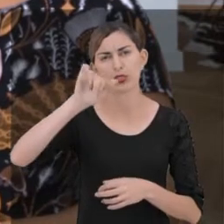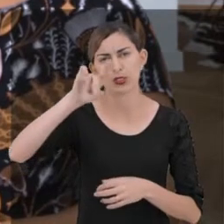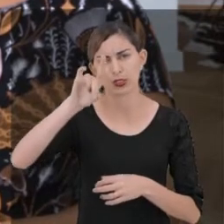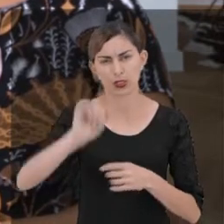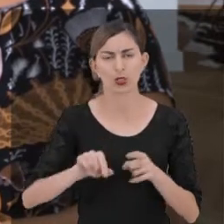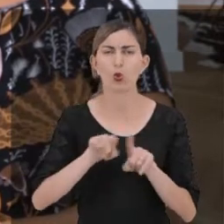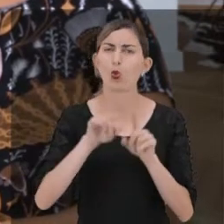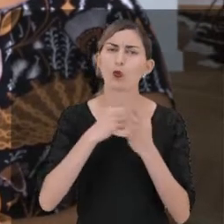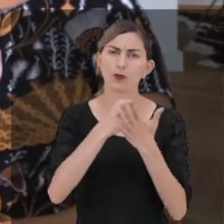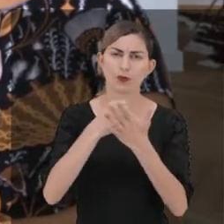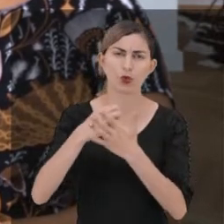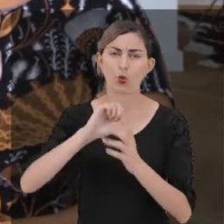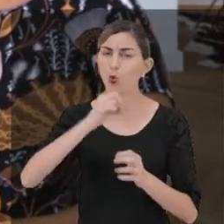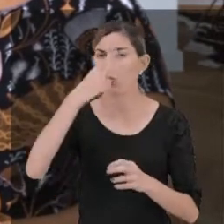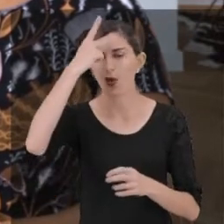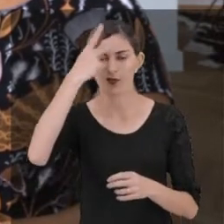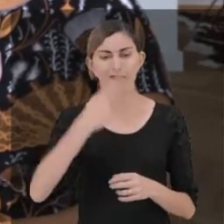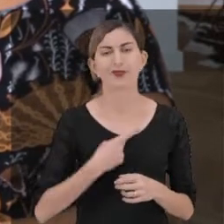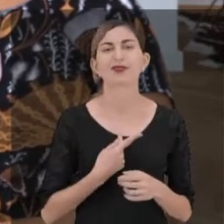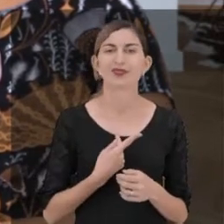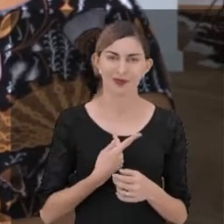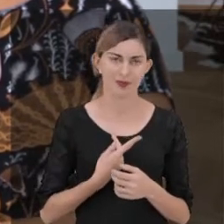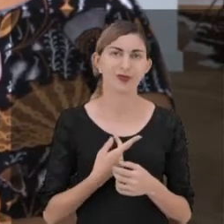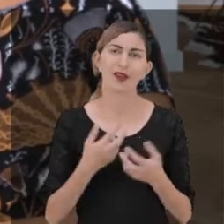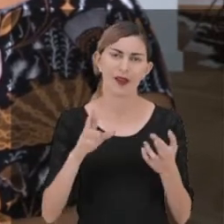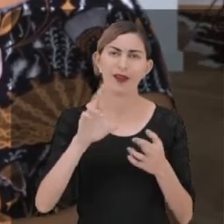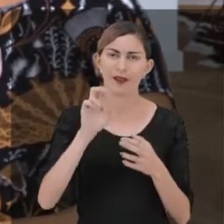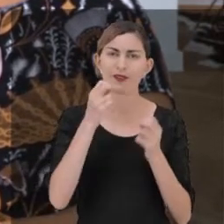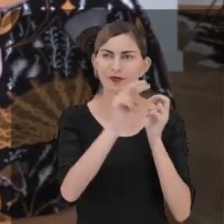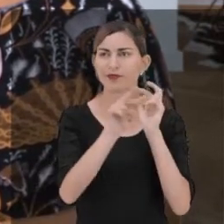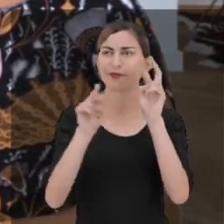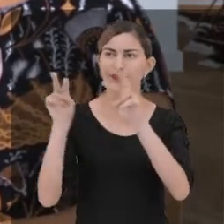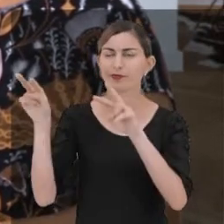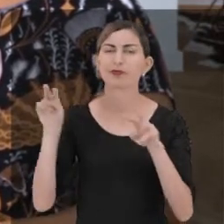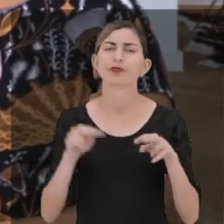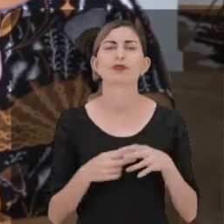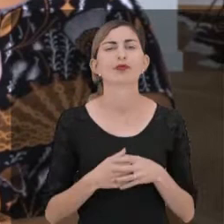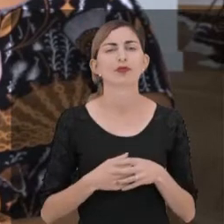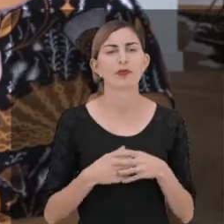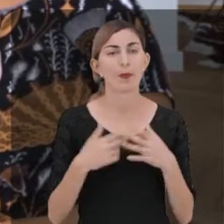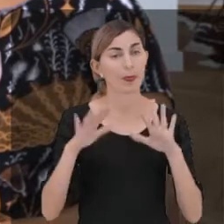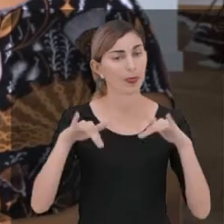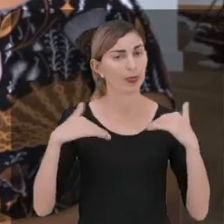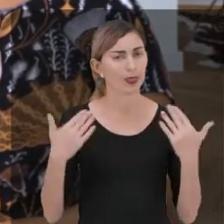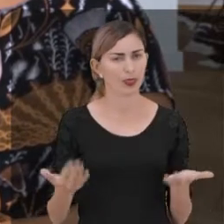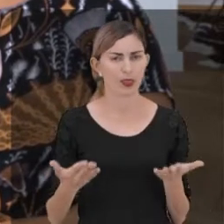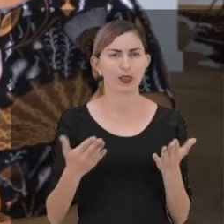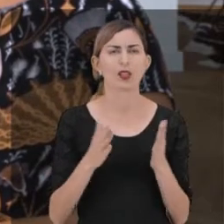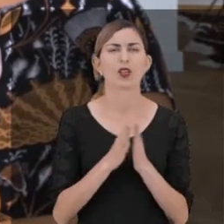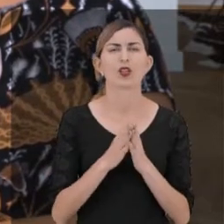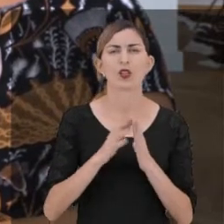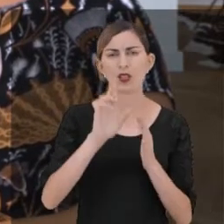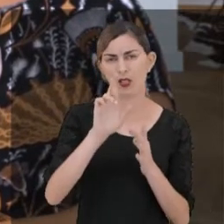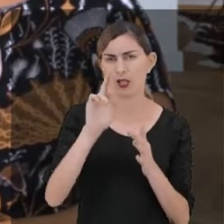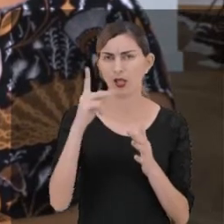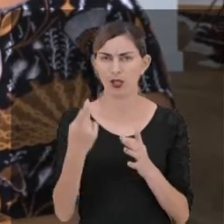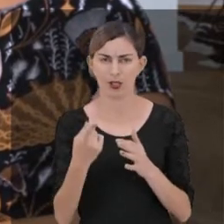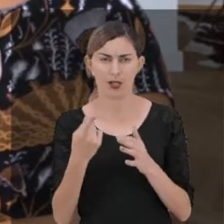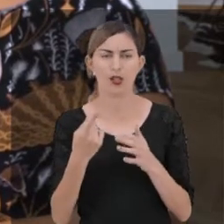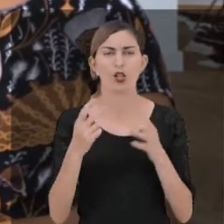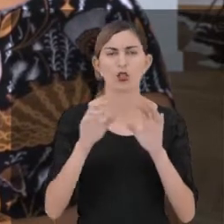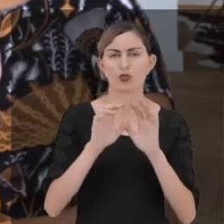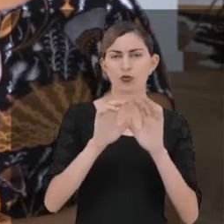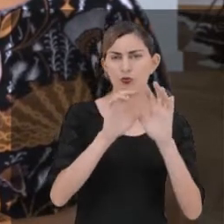de cooperados e autônomos, que essa é uma realidade que hoje está no país. Então, os analistas de recursos humanos,